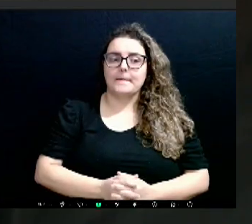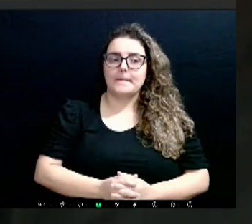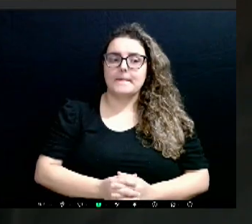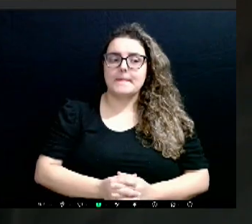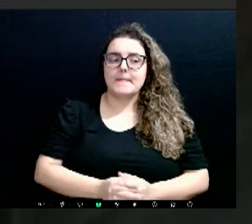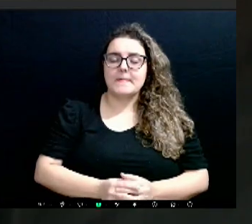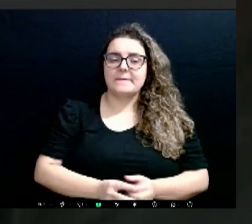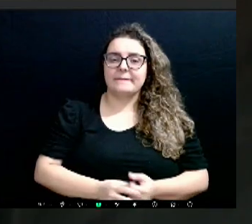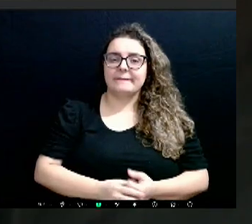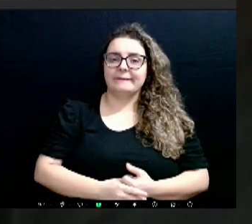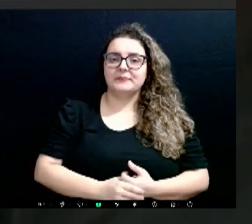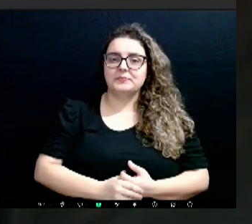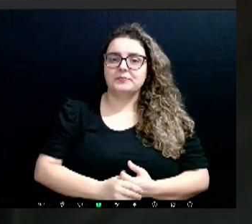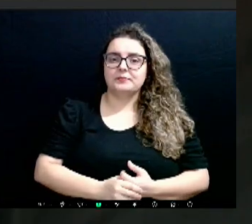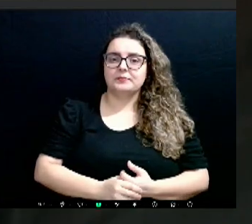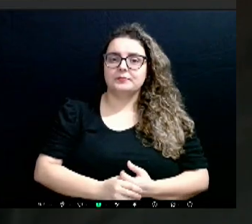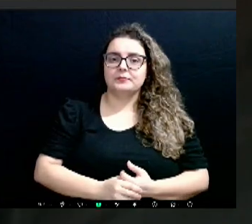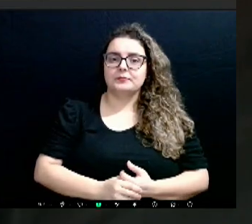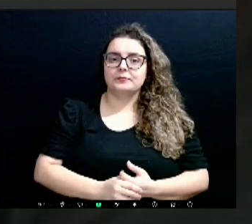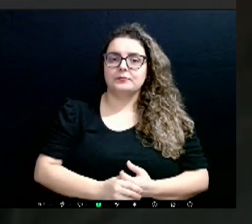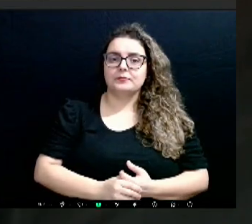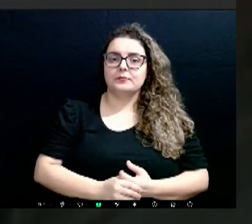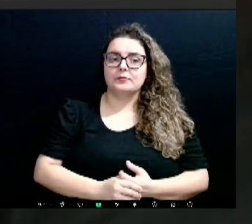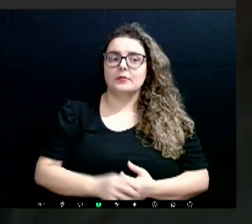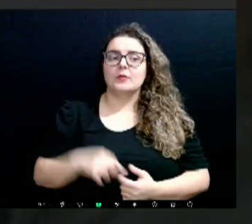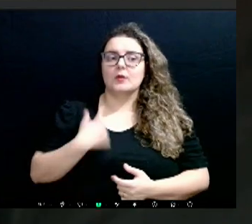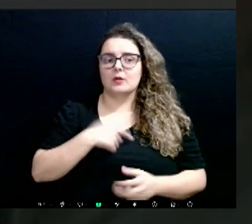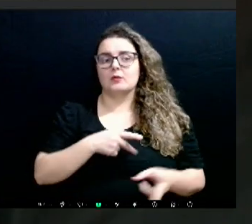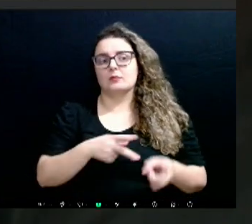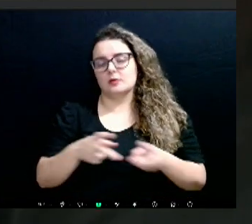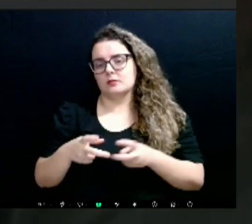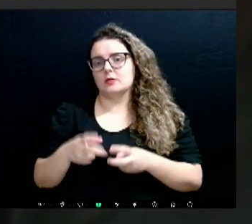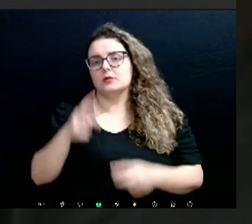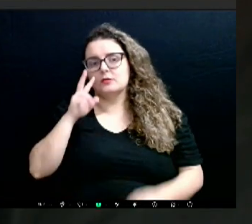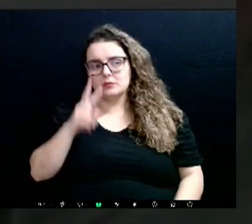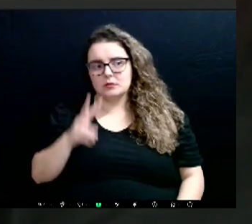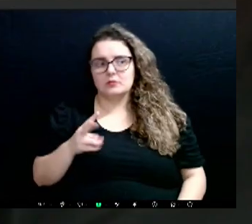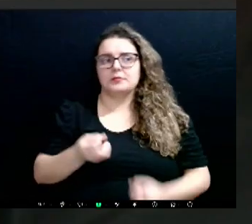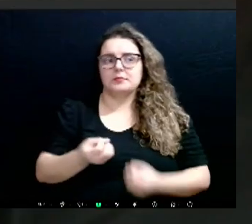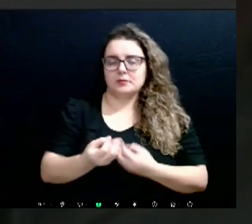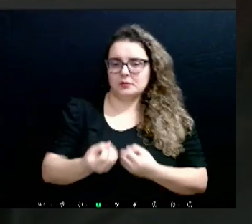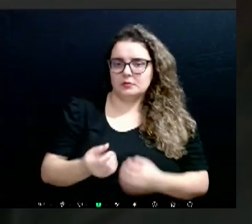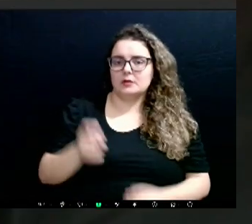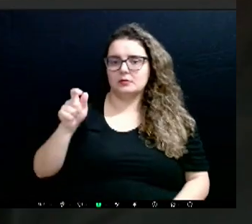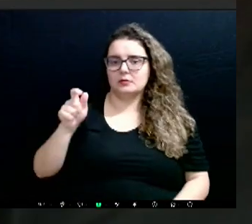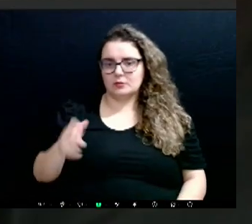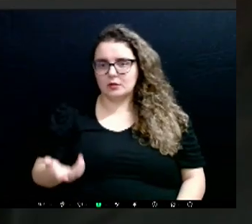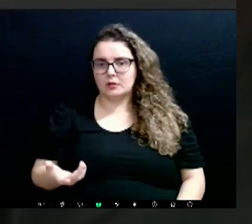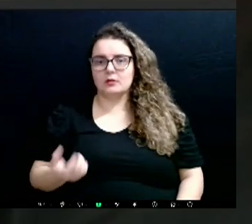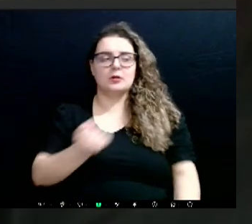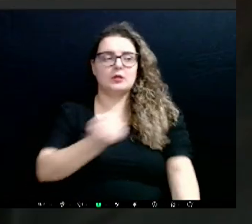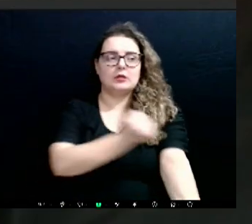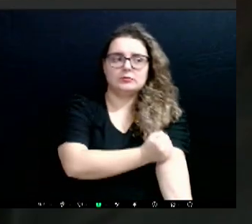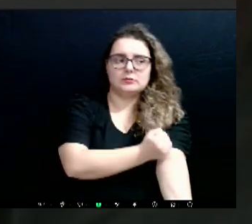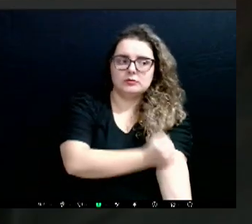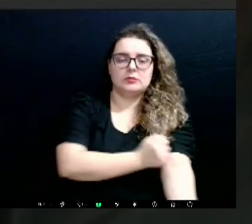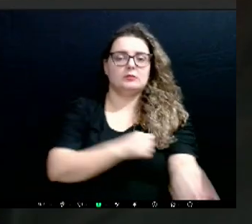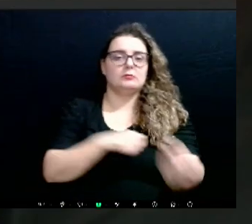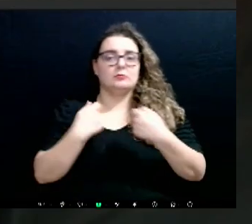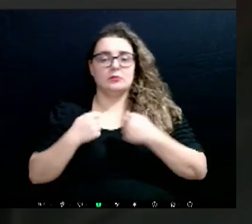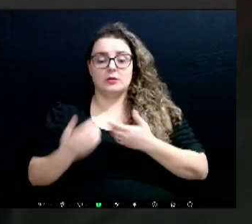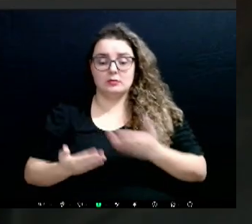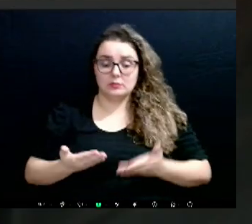quando a gente percebe e vê informações que a pessoa que ela é viciada, ela precisa de um